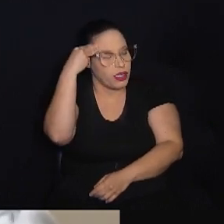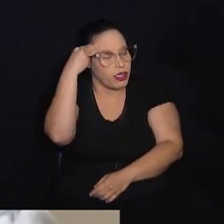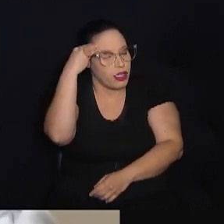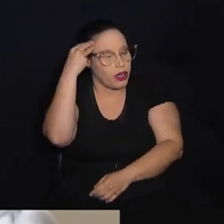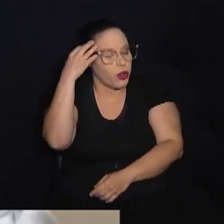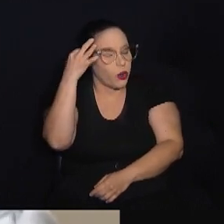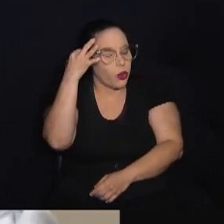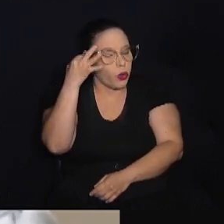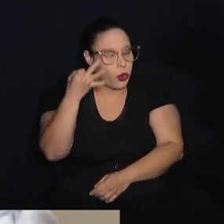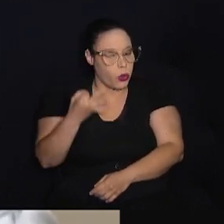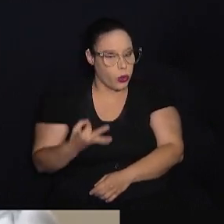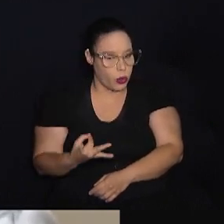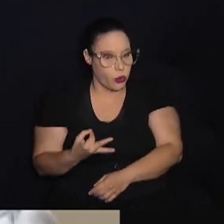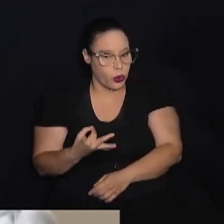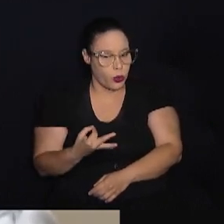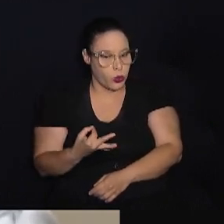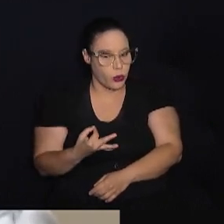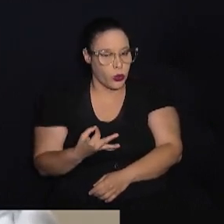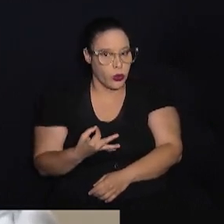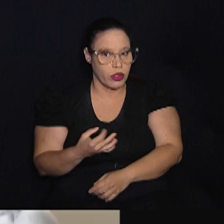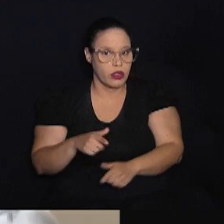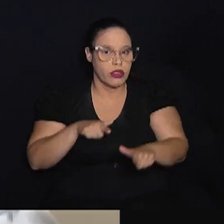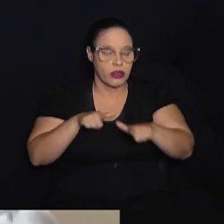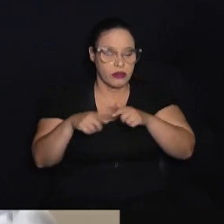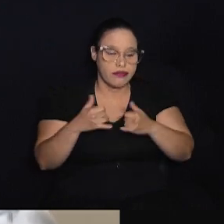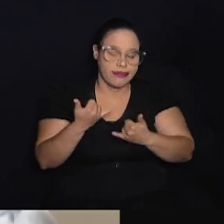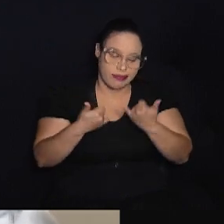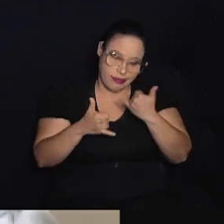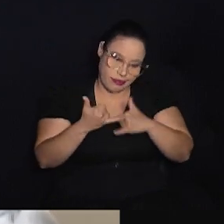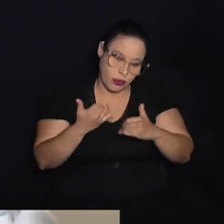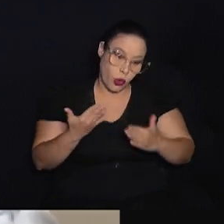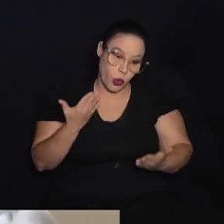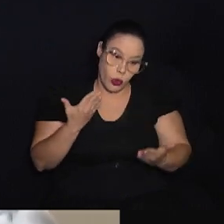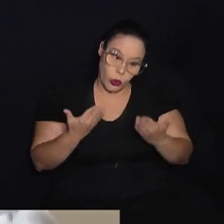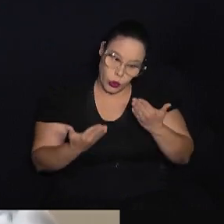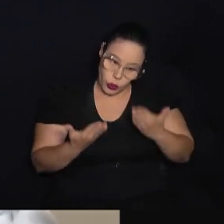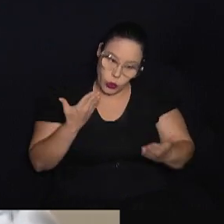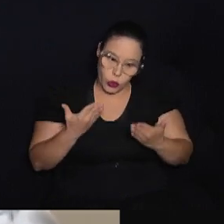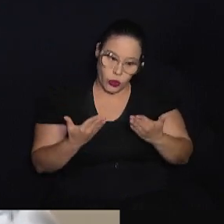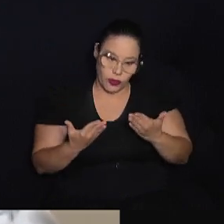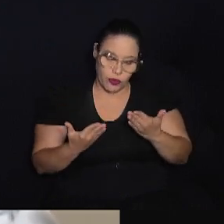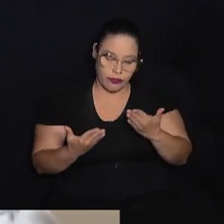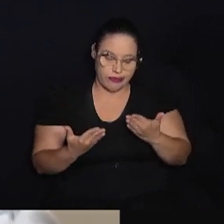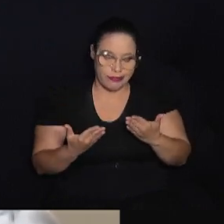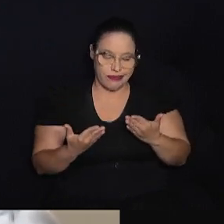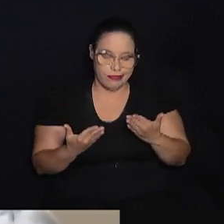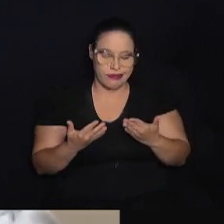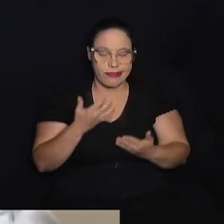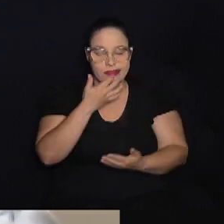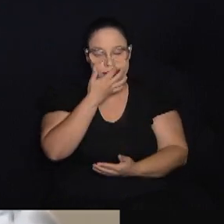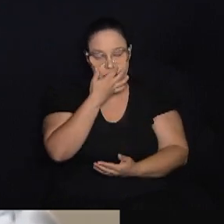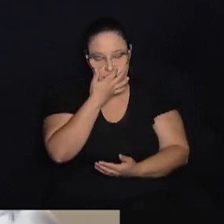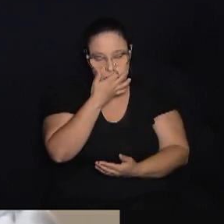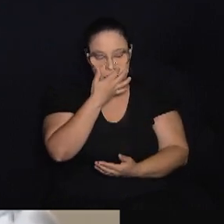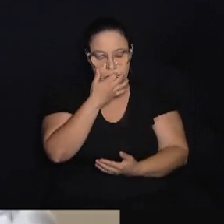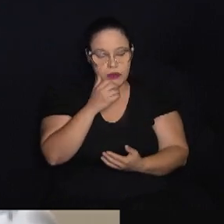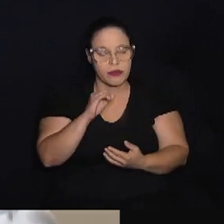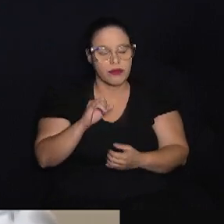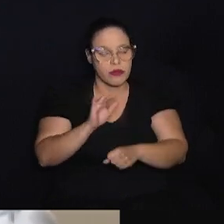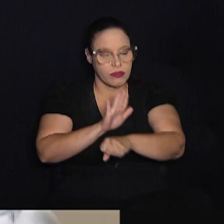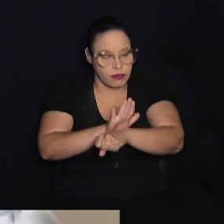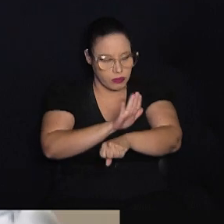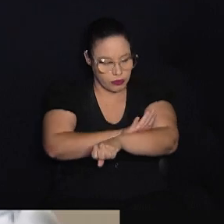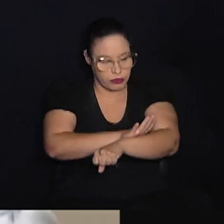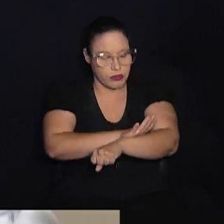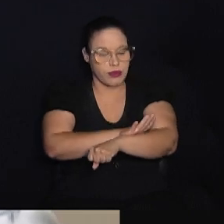que ter sua parte de trabalho e sua parte de lazer equilibrados, para conseguir manter uma mente sã, e isso ajuda bastante